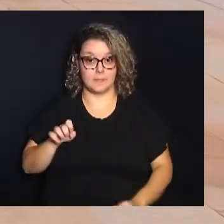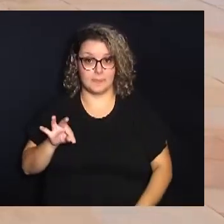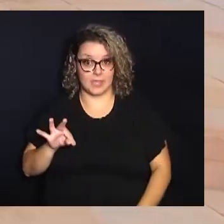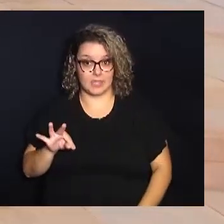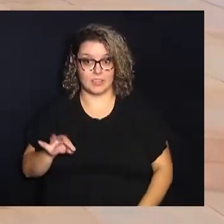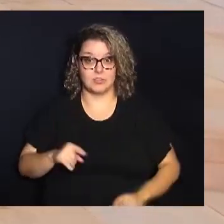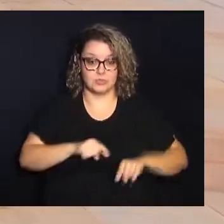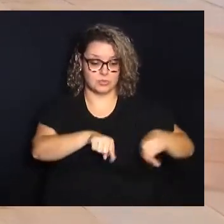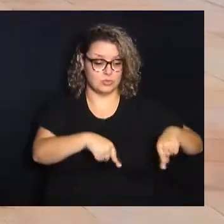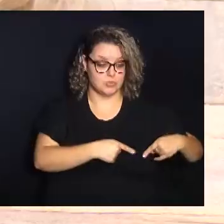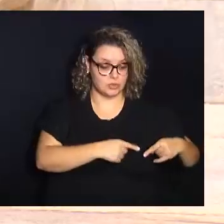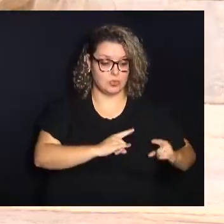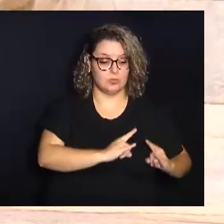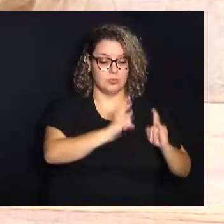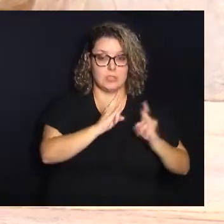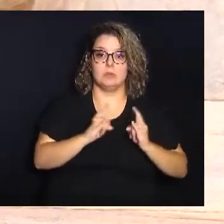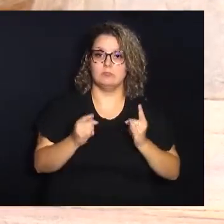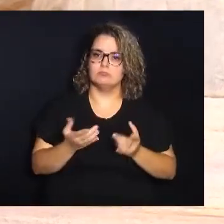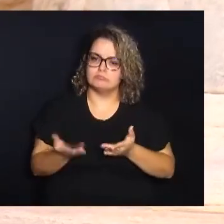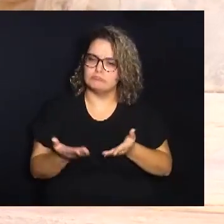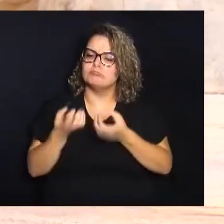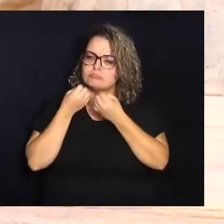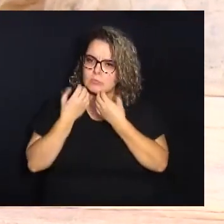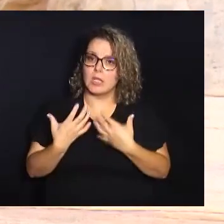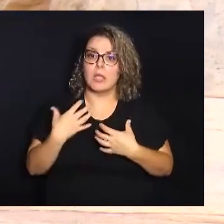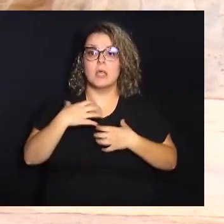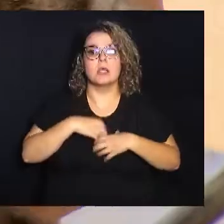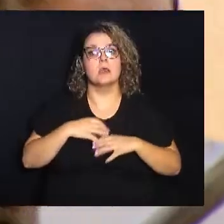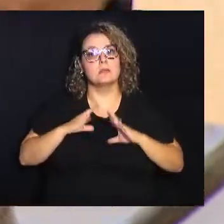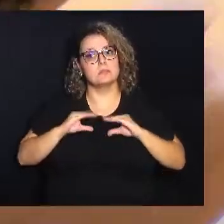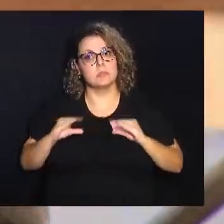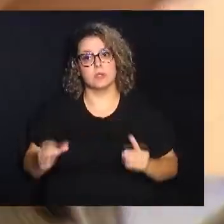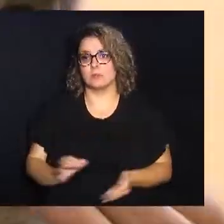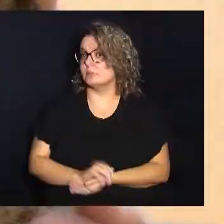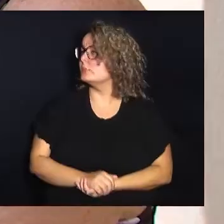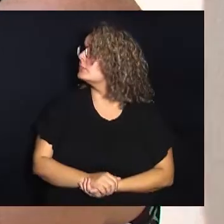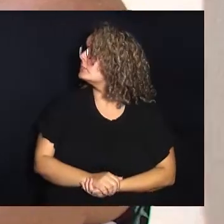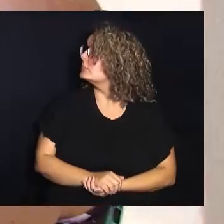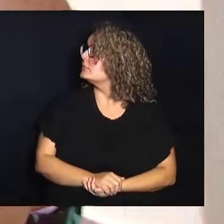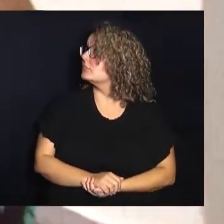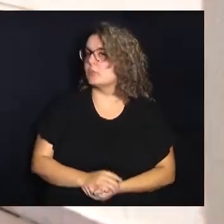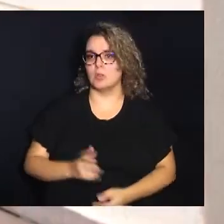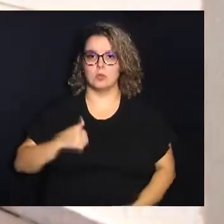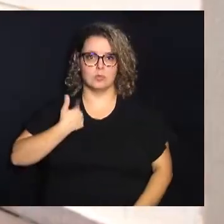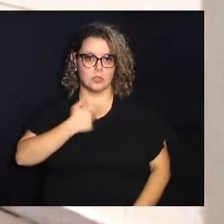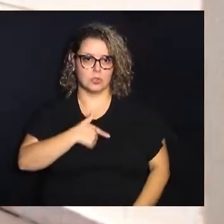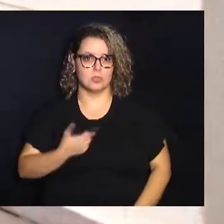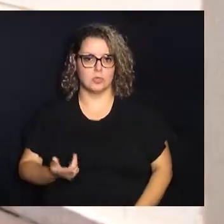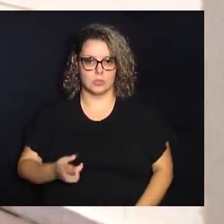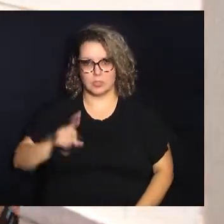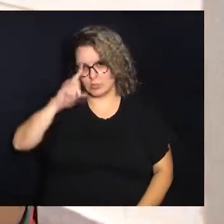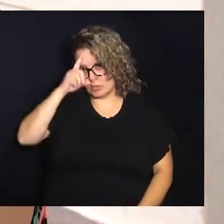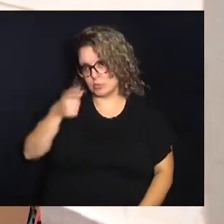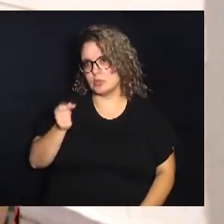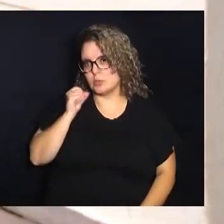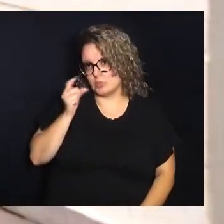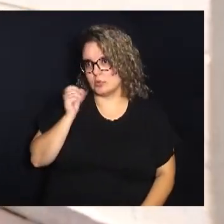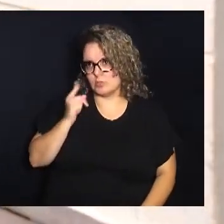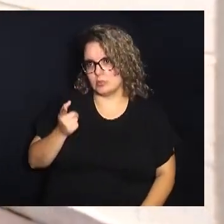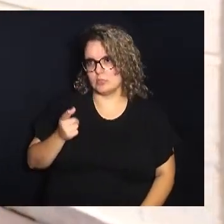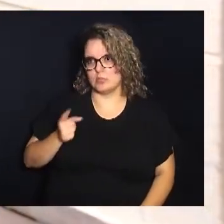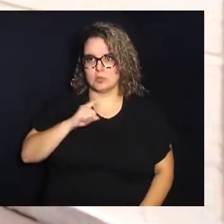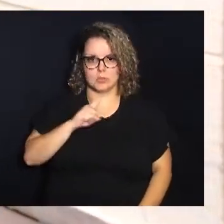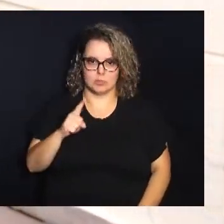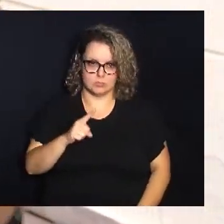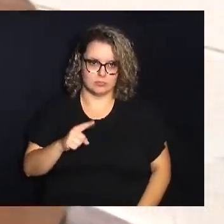quem tem Pet nos condomínios quer que eles sejam bem tratados que se sintam em casa pra gente que os proprietários de gato que